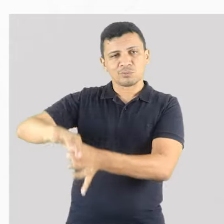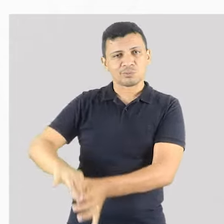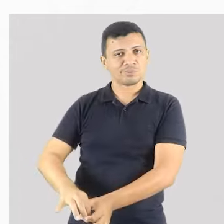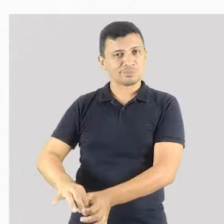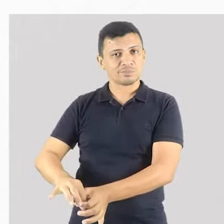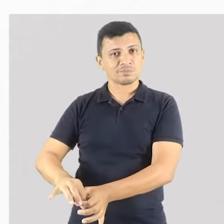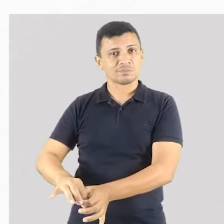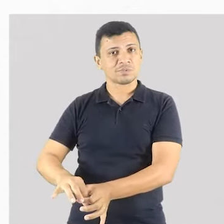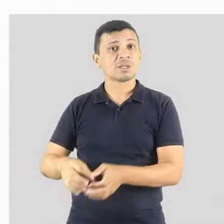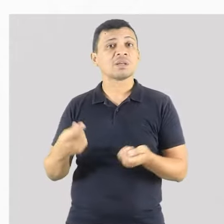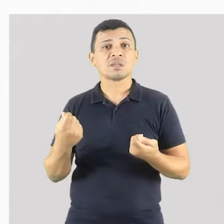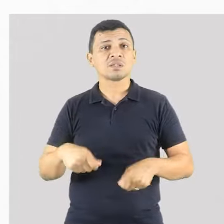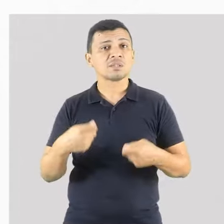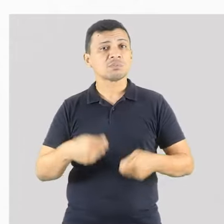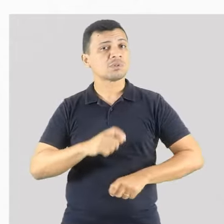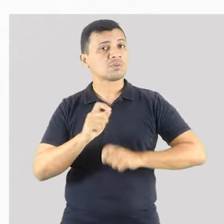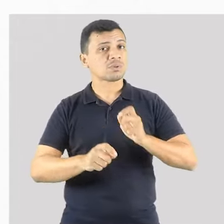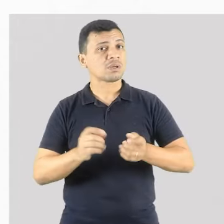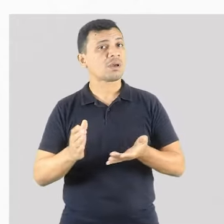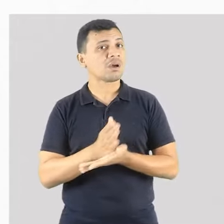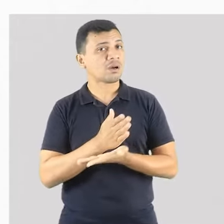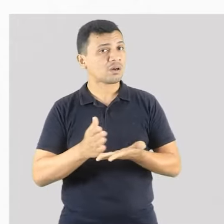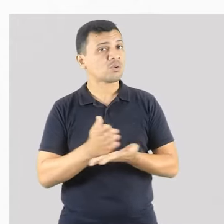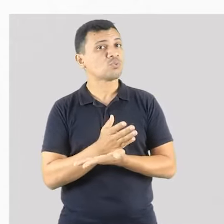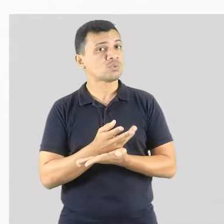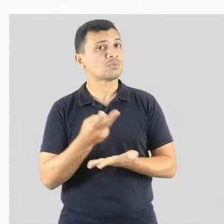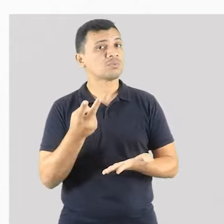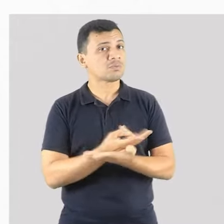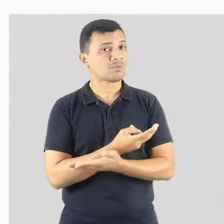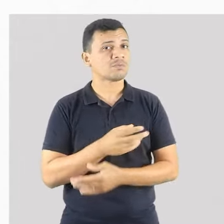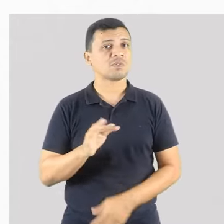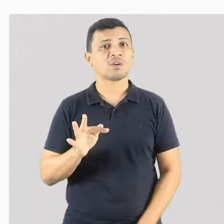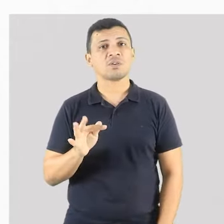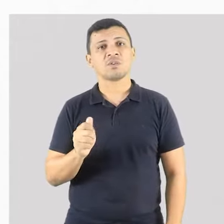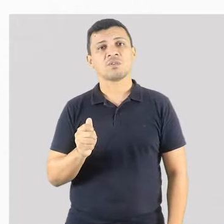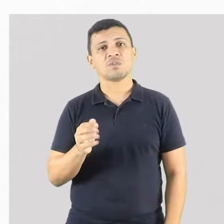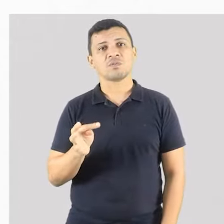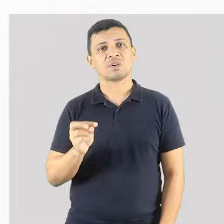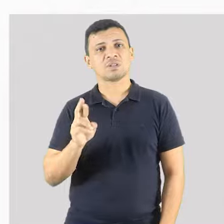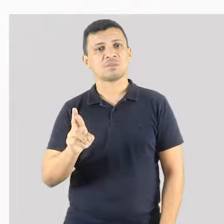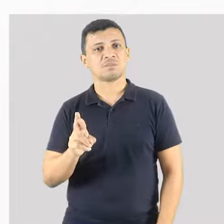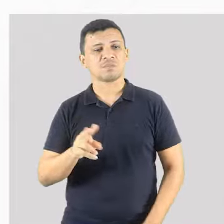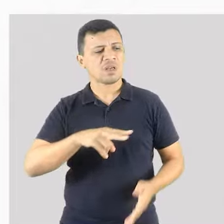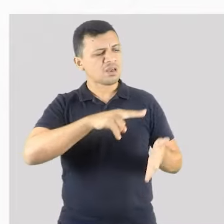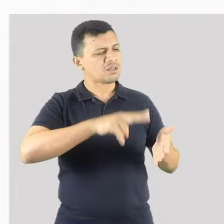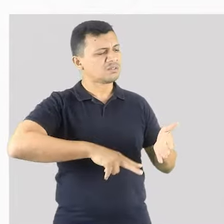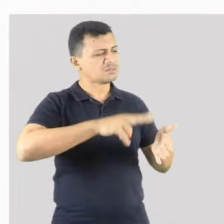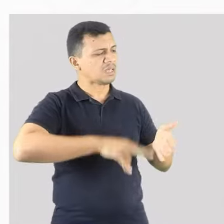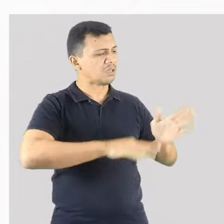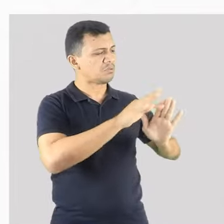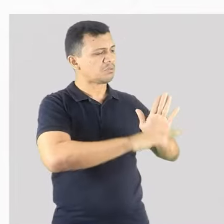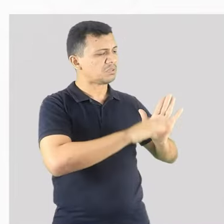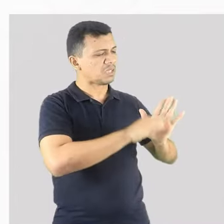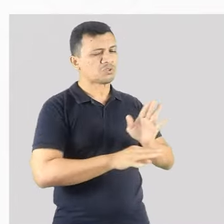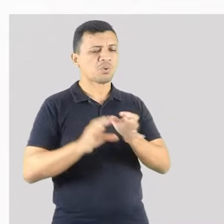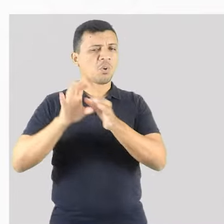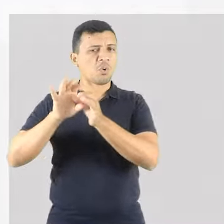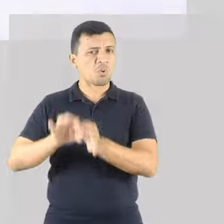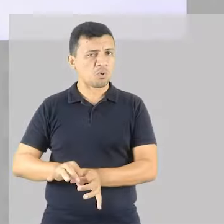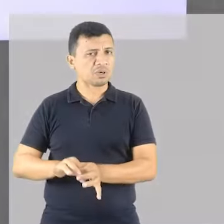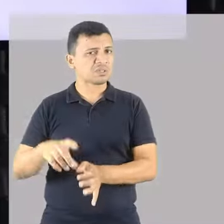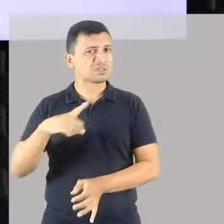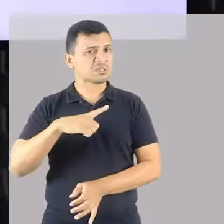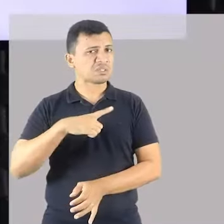Ela depende de determinados fatores né Às vezes você lê um texto para dizer que esse texto é coerente ou não você tem que